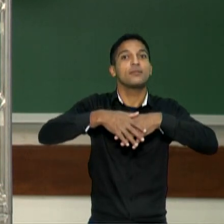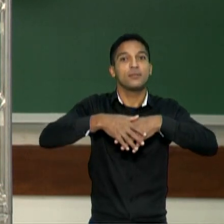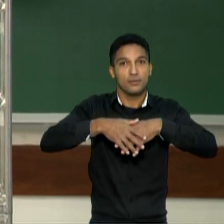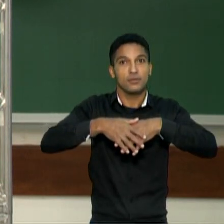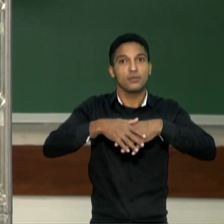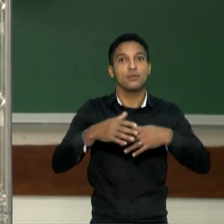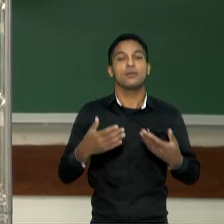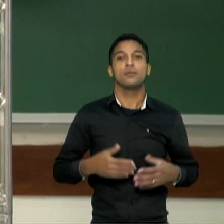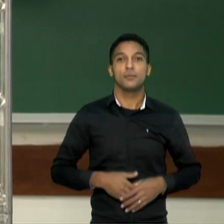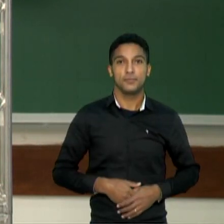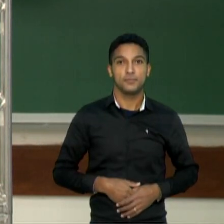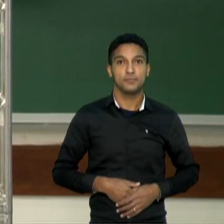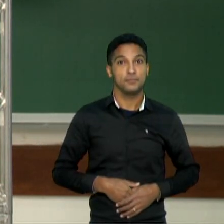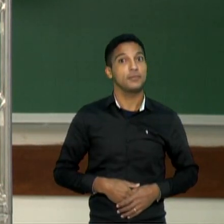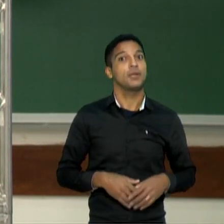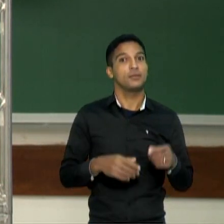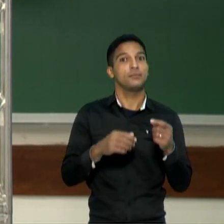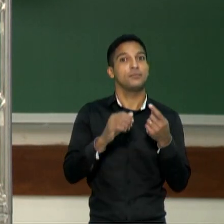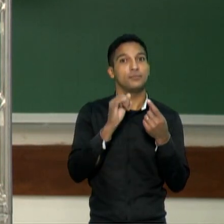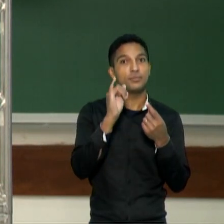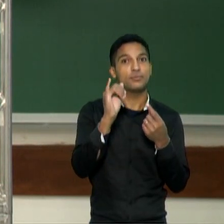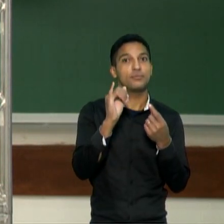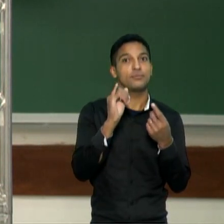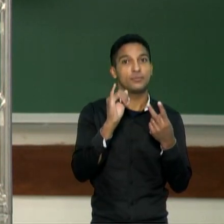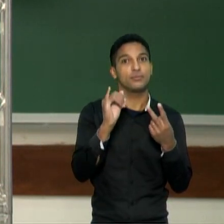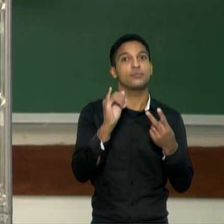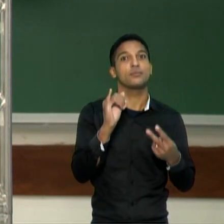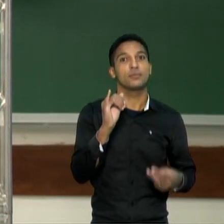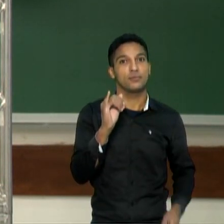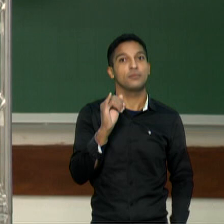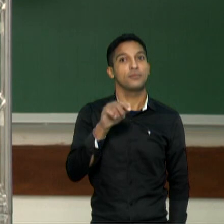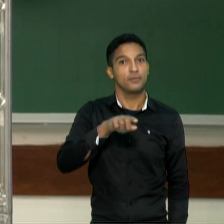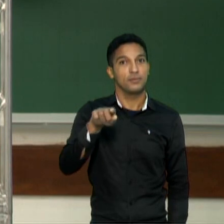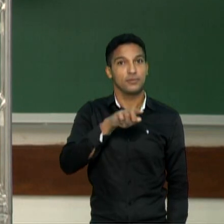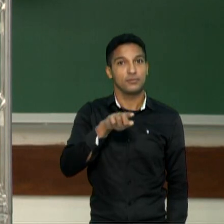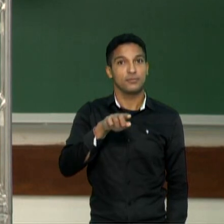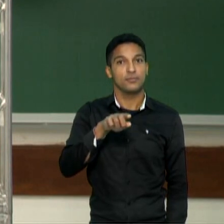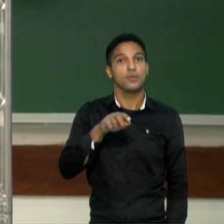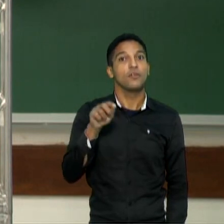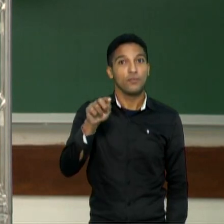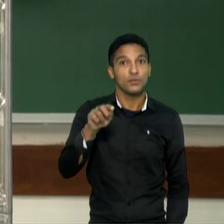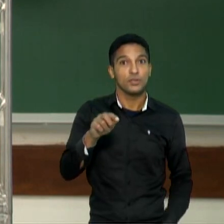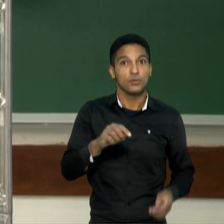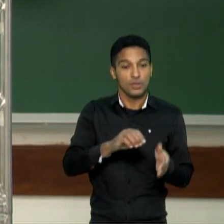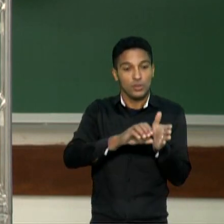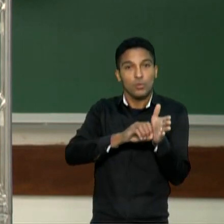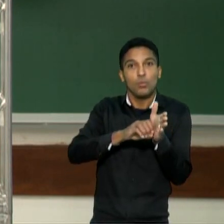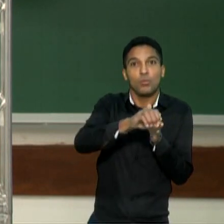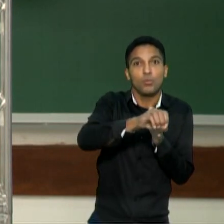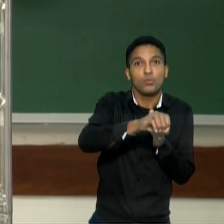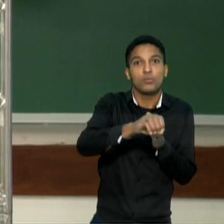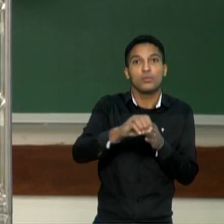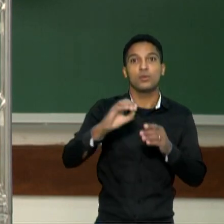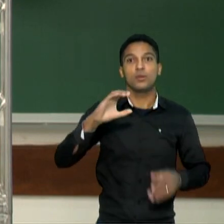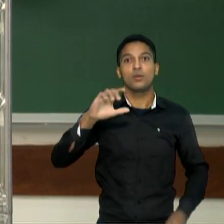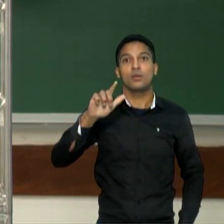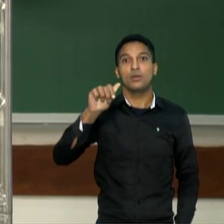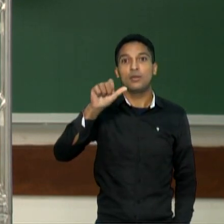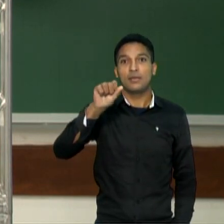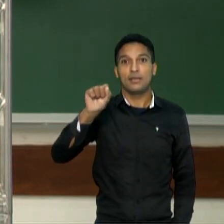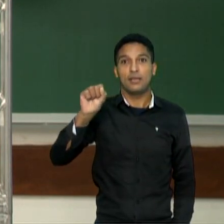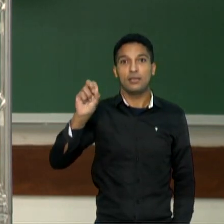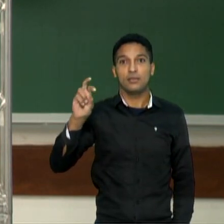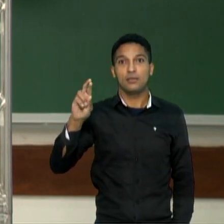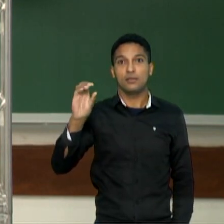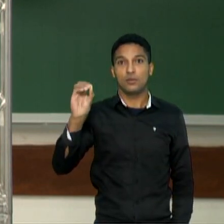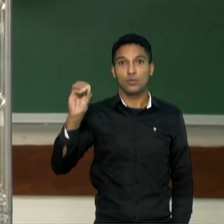a nossa aula, vamos aqui alguns recadinhos para vocês, tá? Você que acessa o Classroom, é de extrema importância